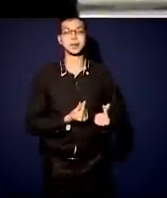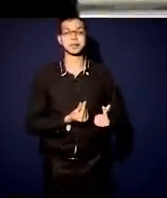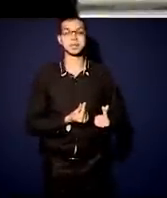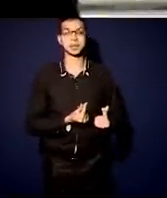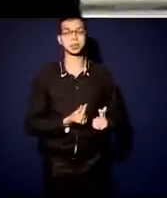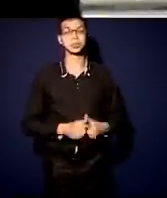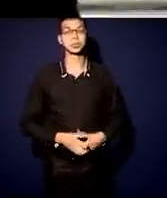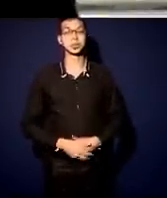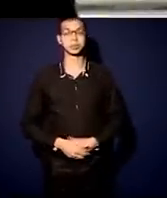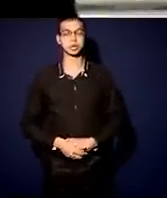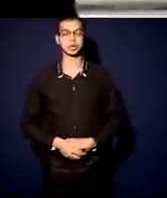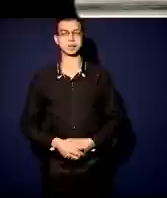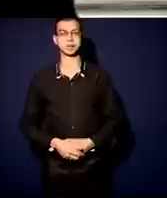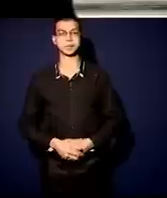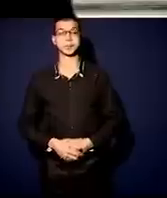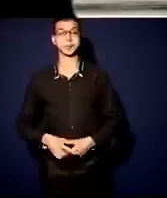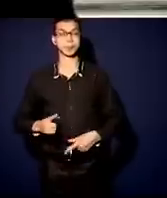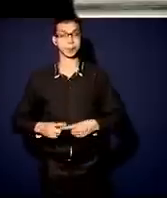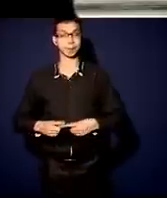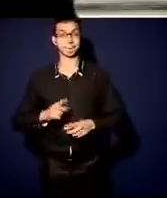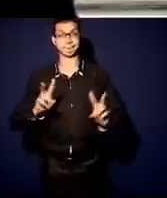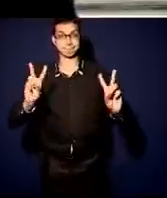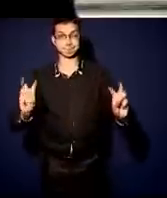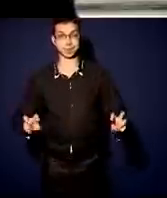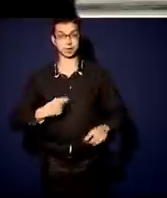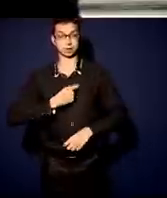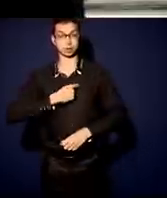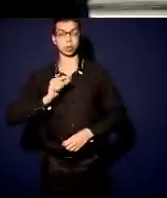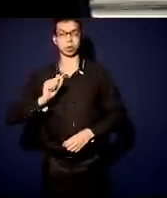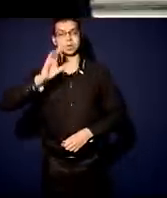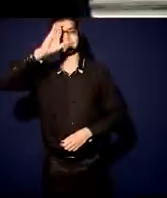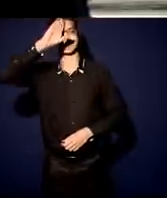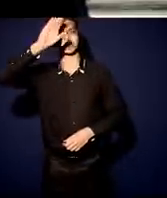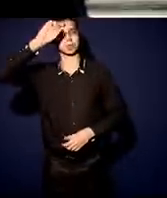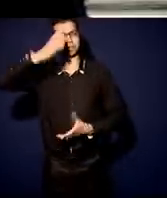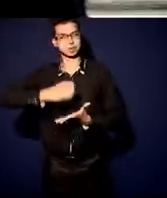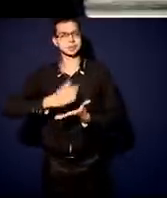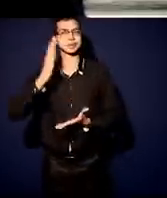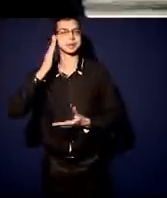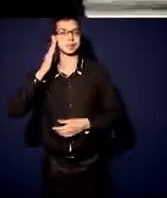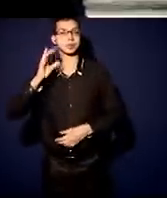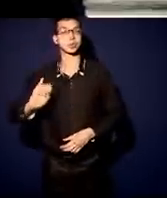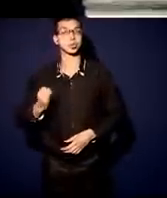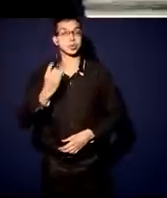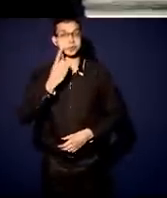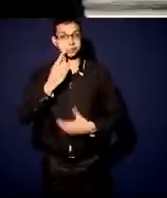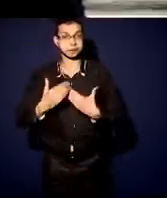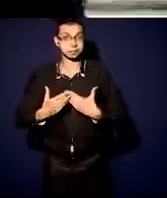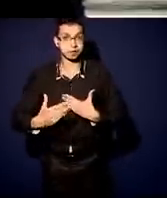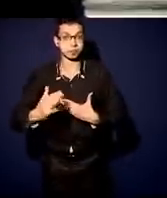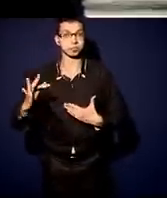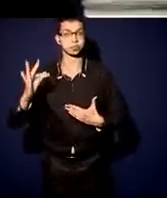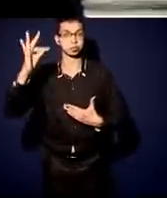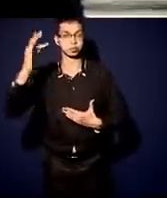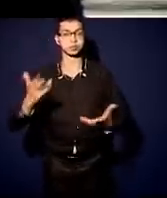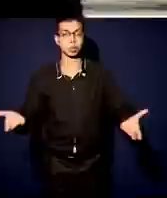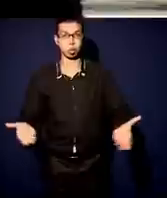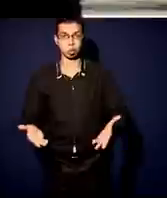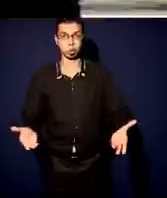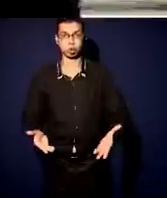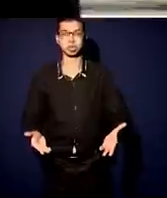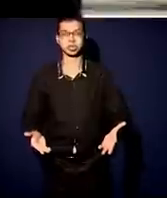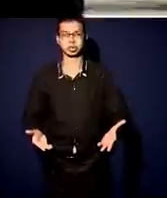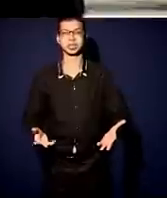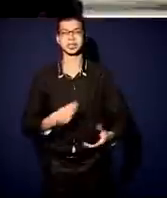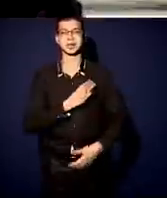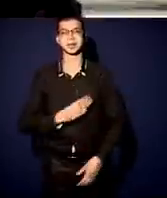fiscal que pode ser aí um dos determinantes enfim do que a gente vai ver de juros etc para frente e aí hoje o Ministro Fernando